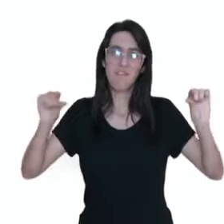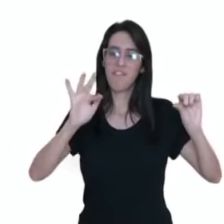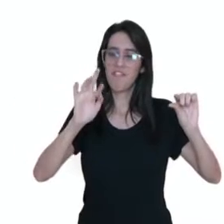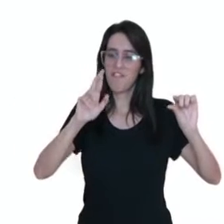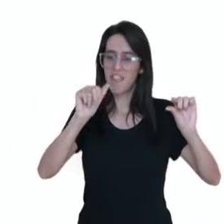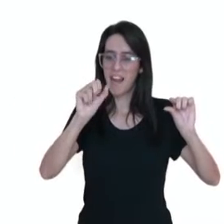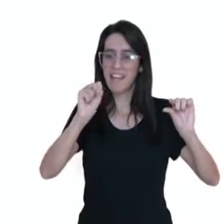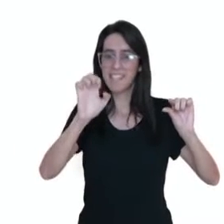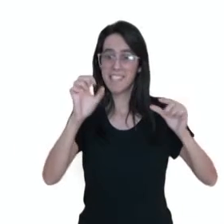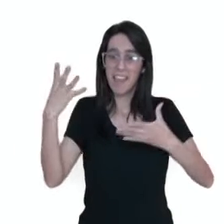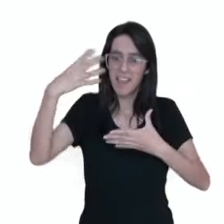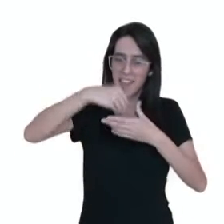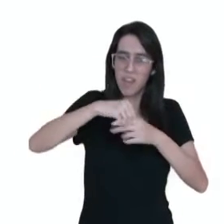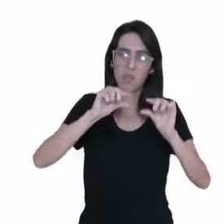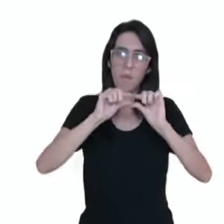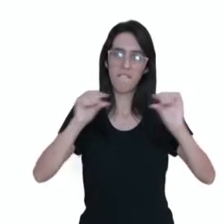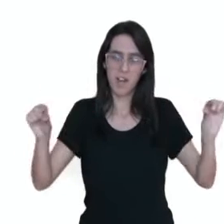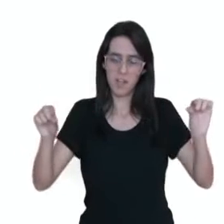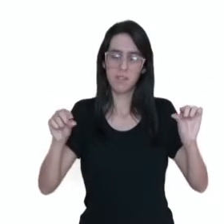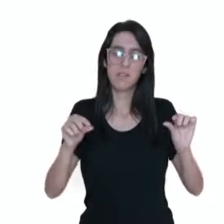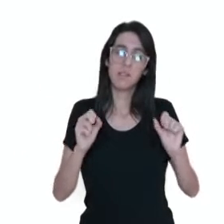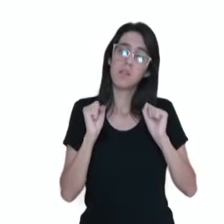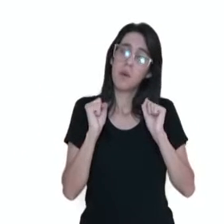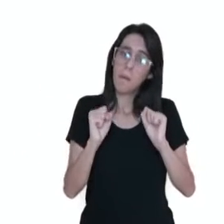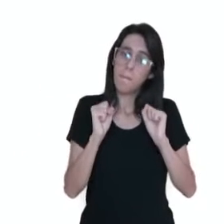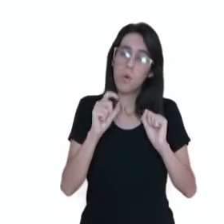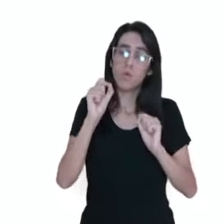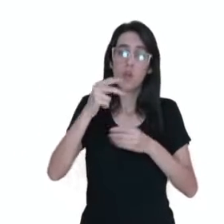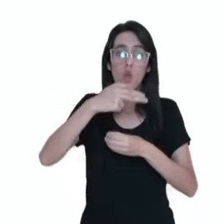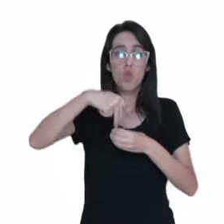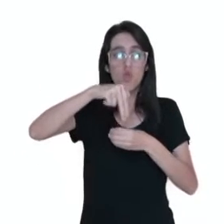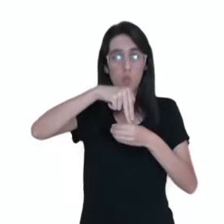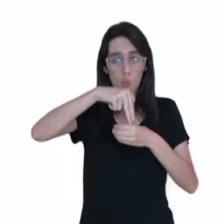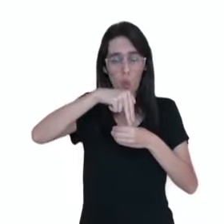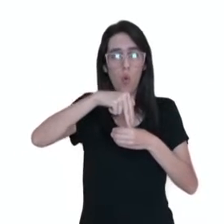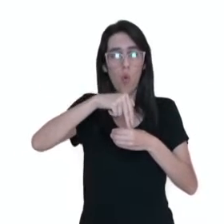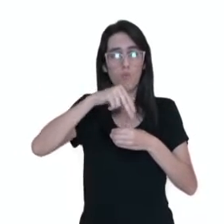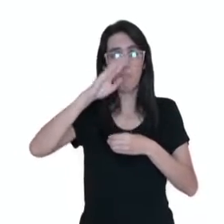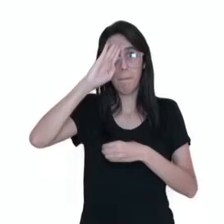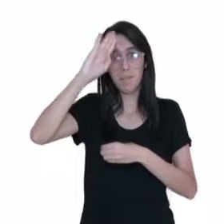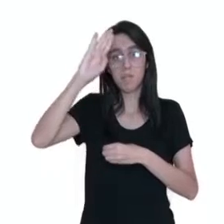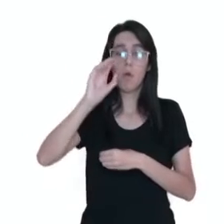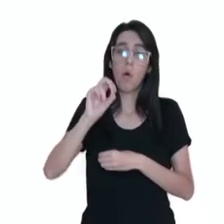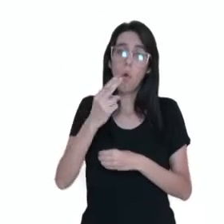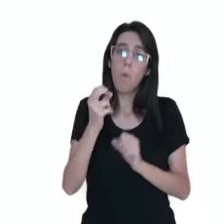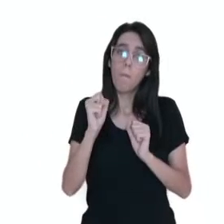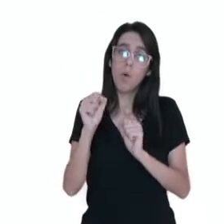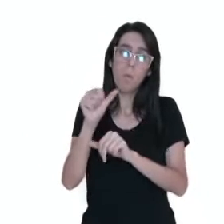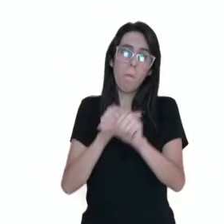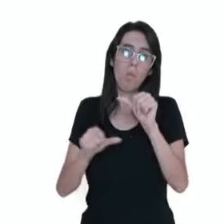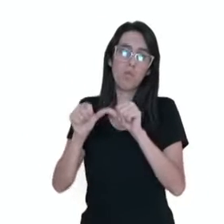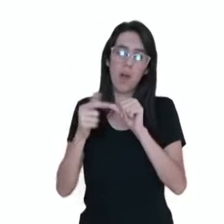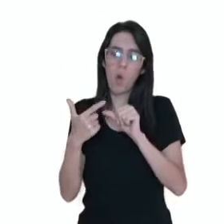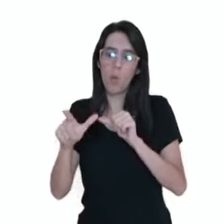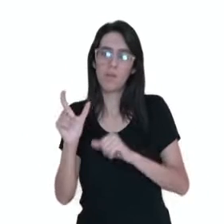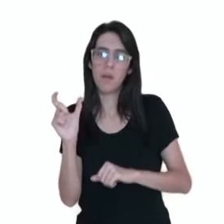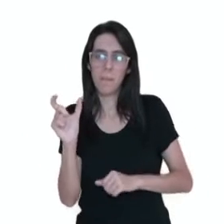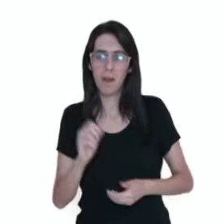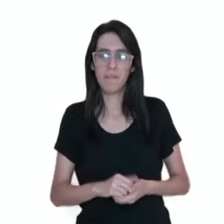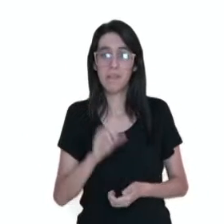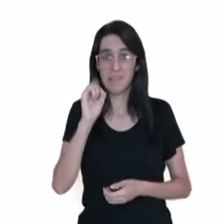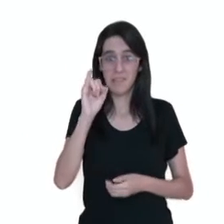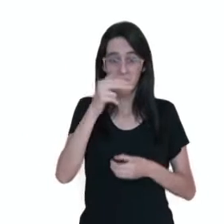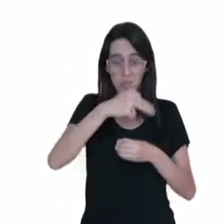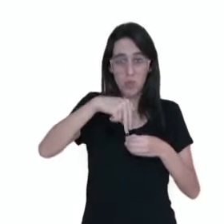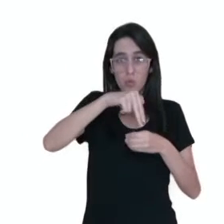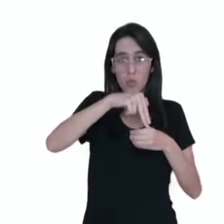frase. Pode desempenhar a função de núcleo determinante ou modificar aquela palavra. Quando ocupa a função de núcleo,